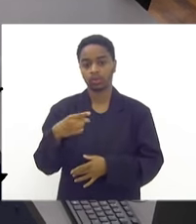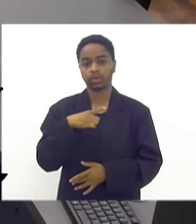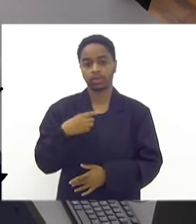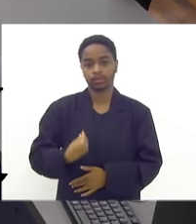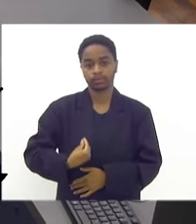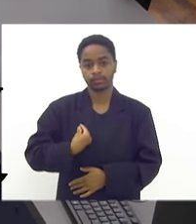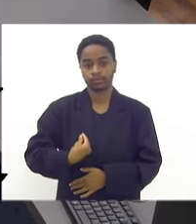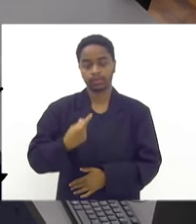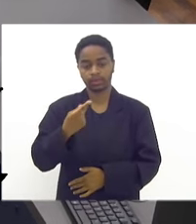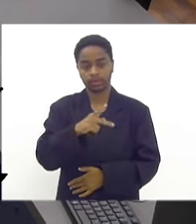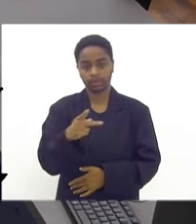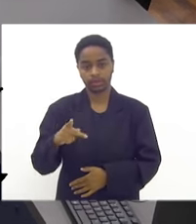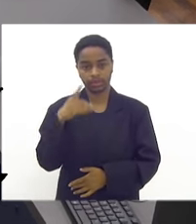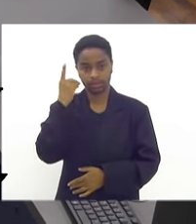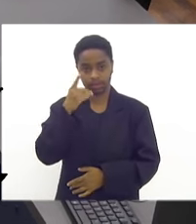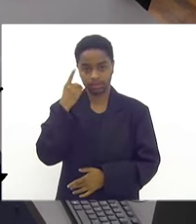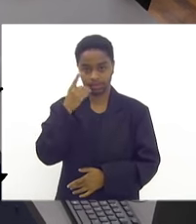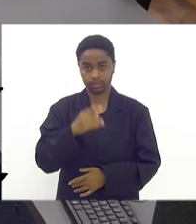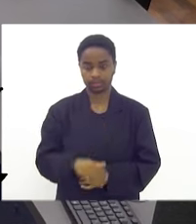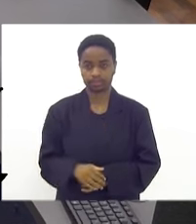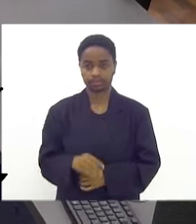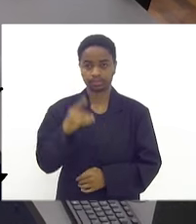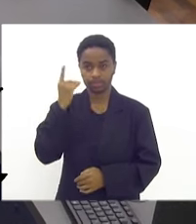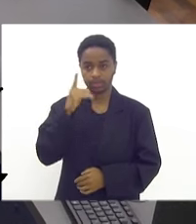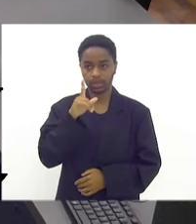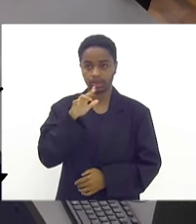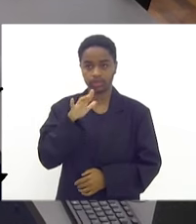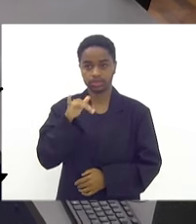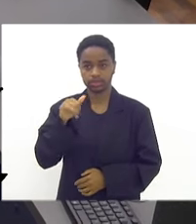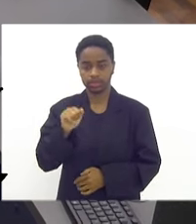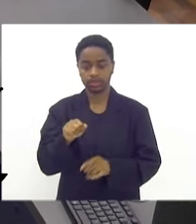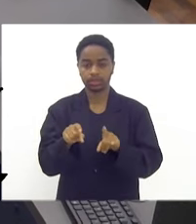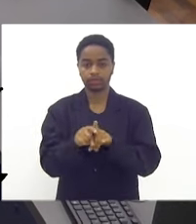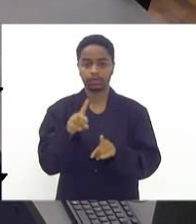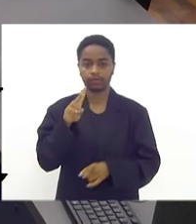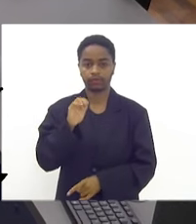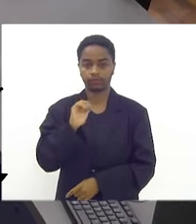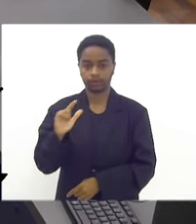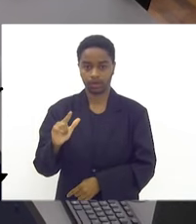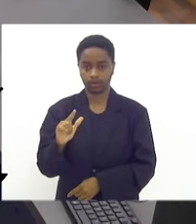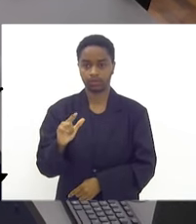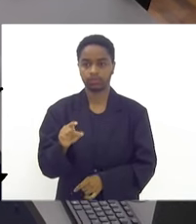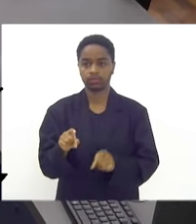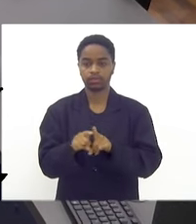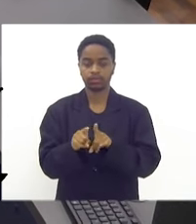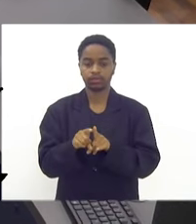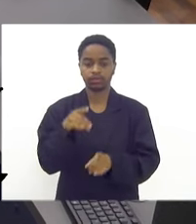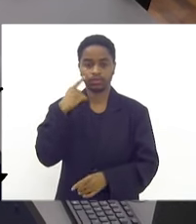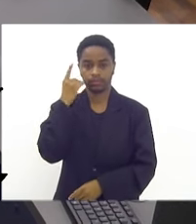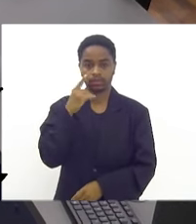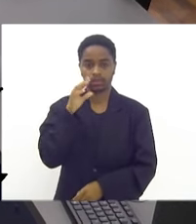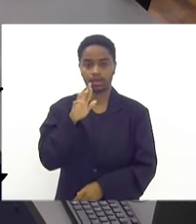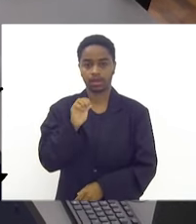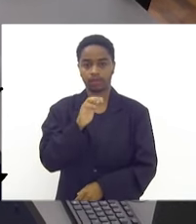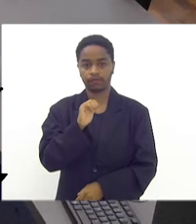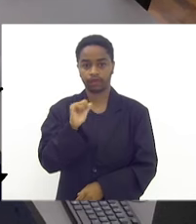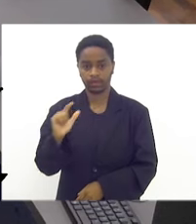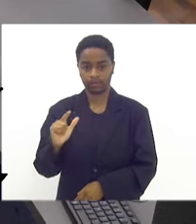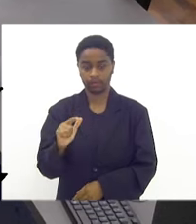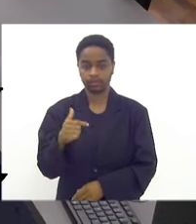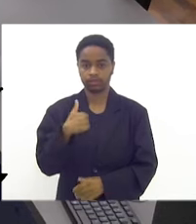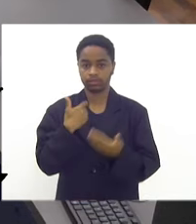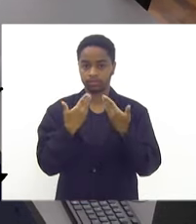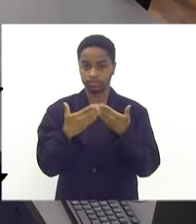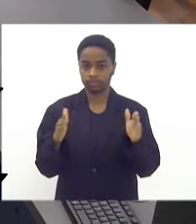Senhores deputados deputada Lucinha meu amigo deputado valcea meu amigo deputado Rafael Noble dou por